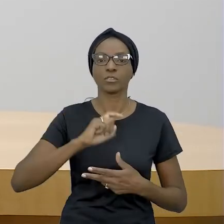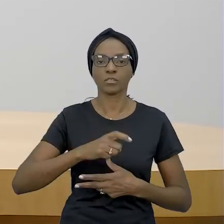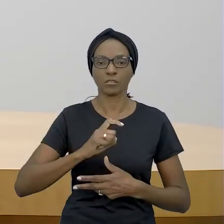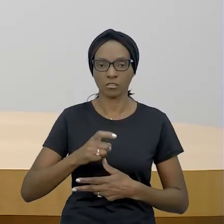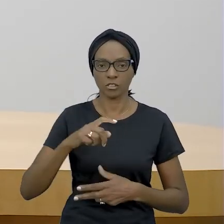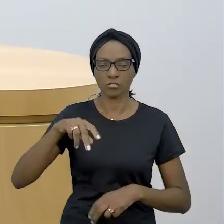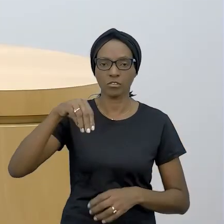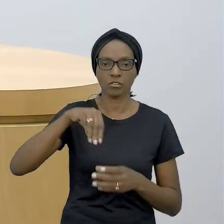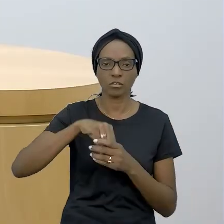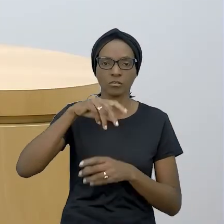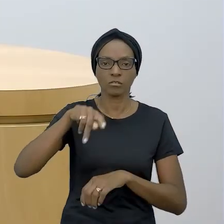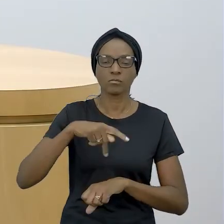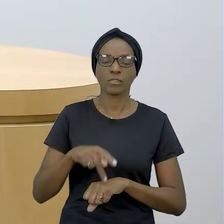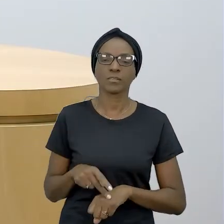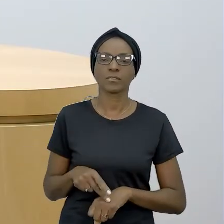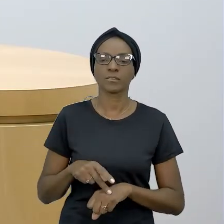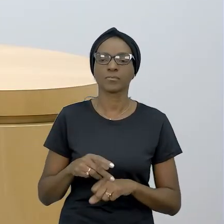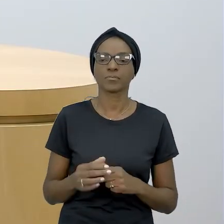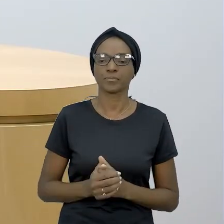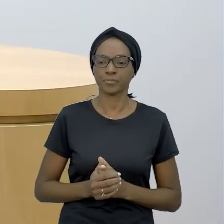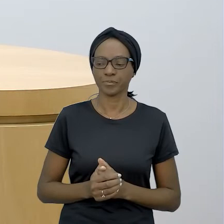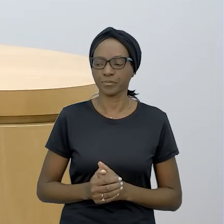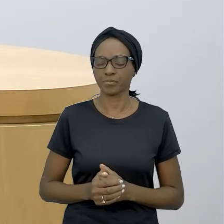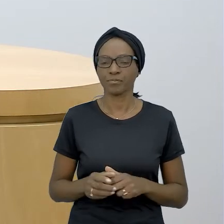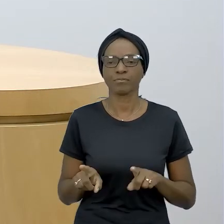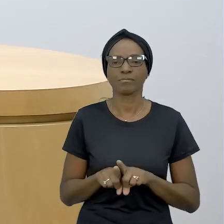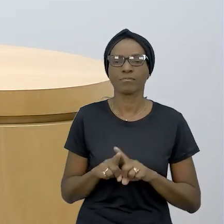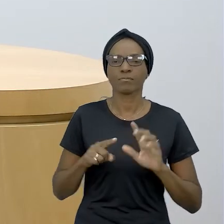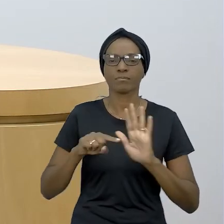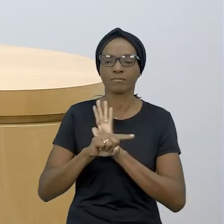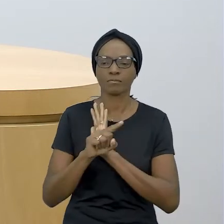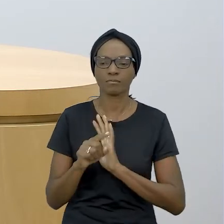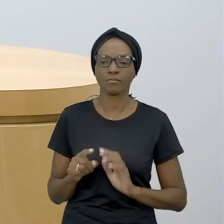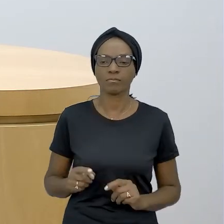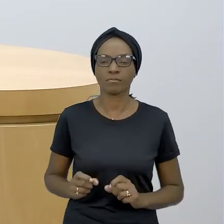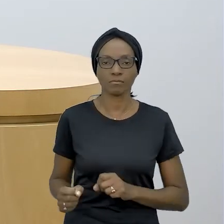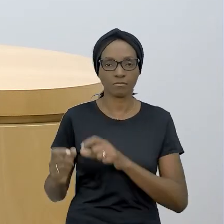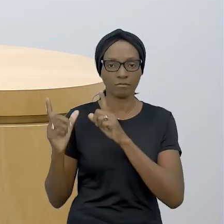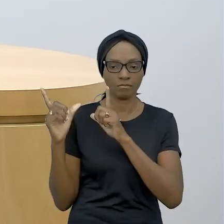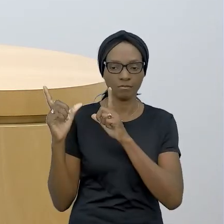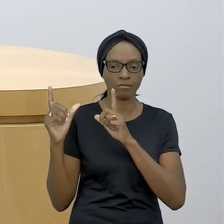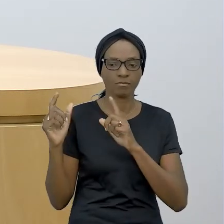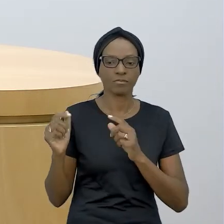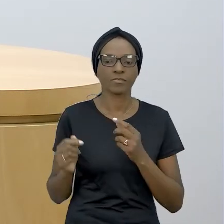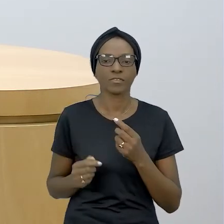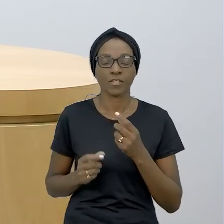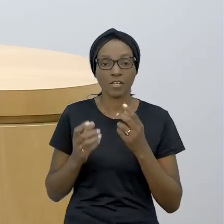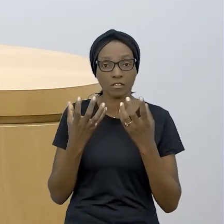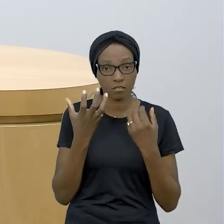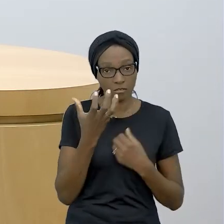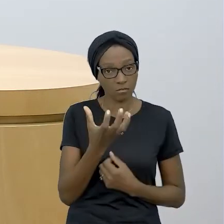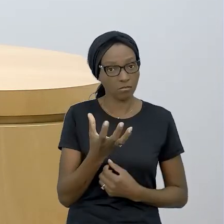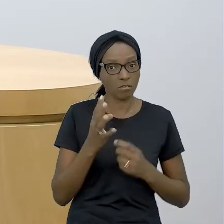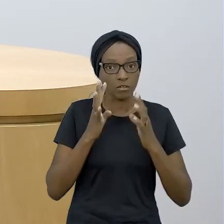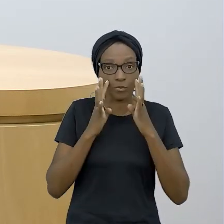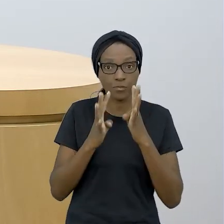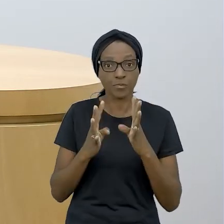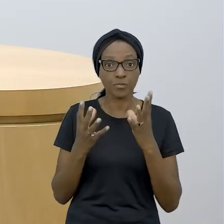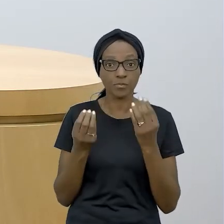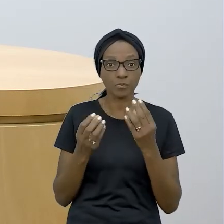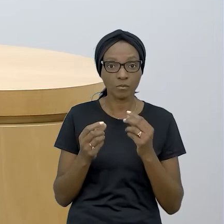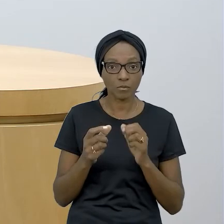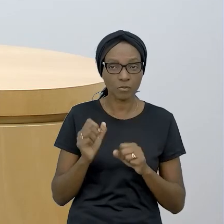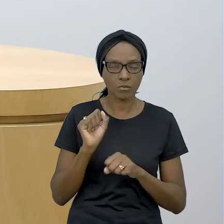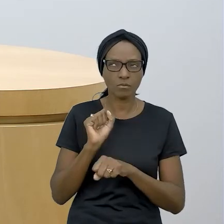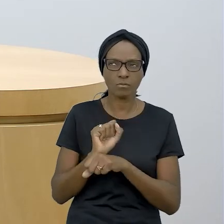país. Aí, eu vou colocar uma pergunta para vocês aí na tela, que eu quero que vocês prestem bastante atenção e reflitam,